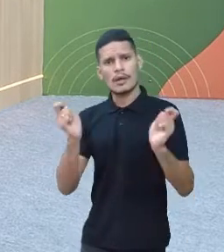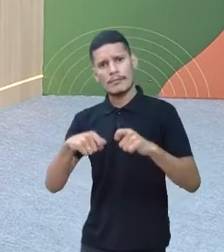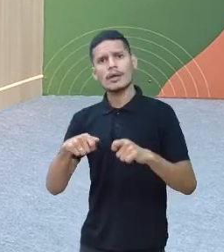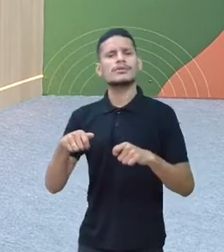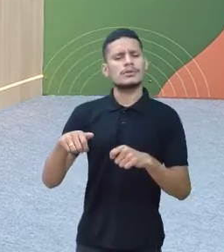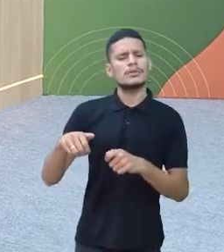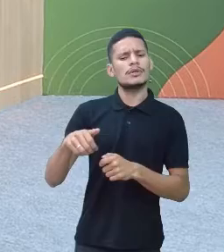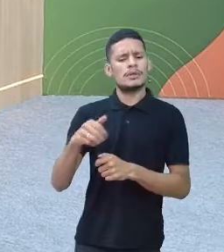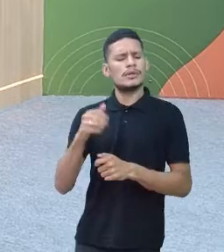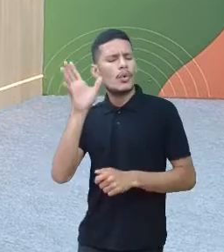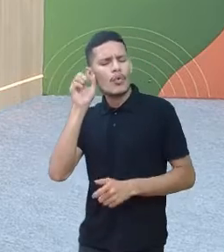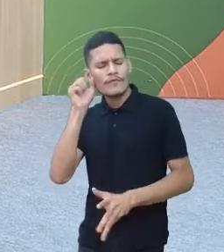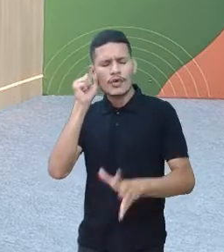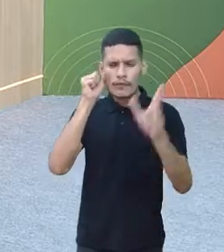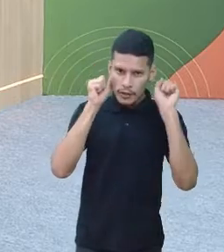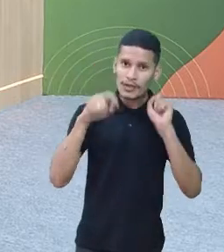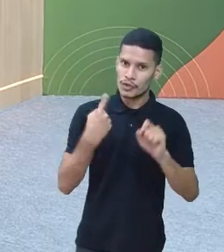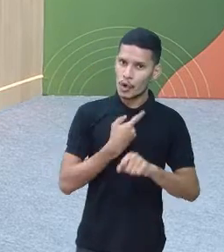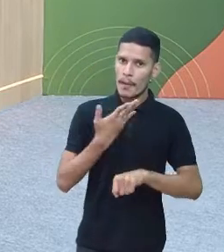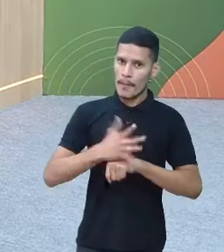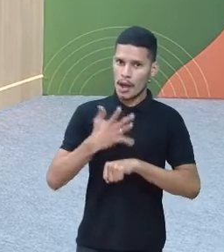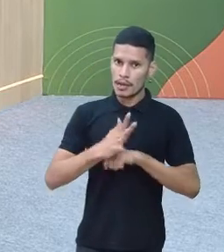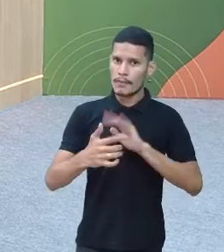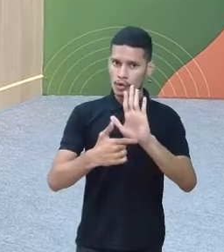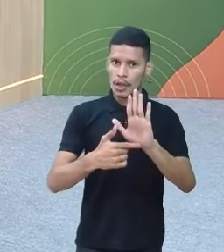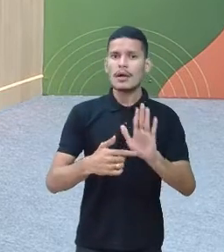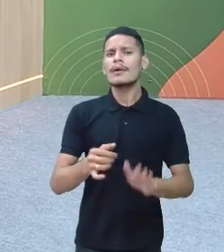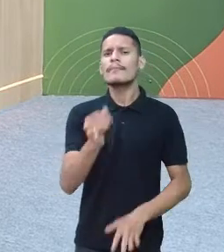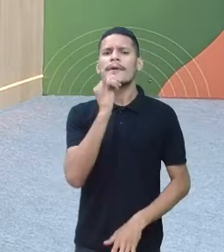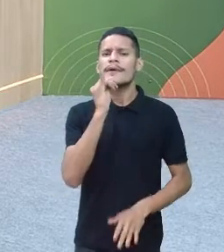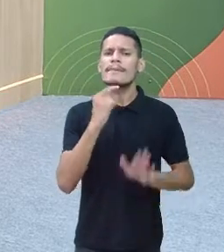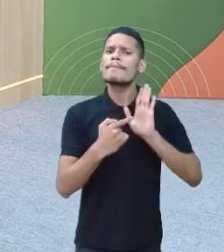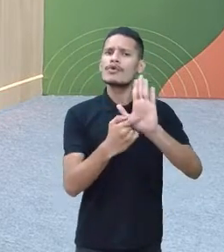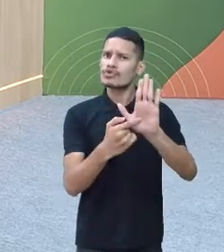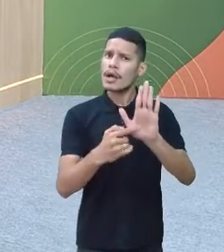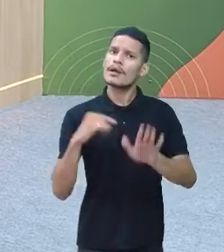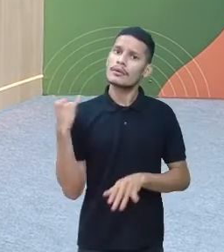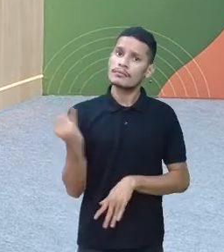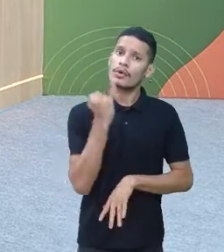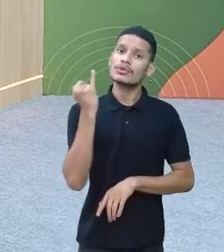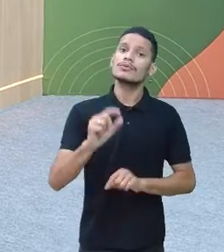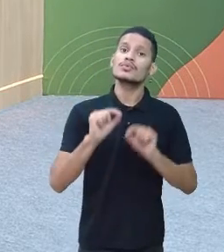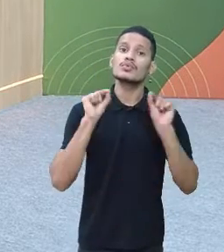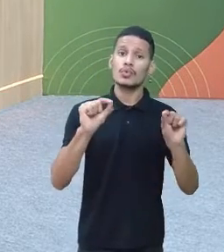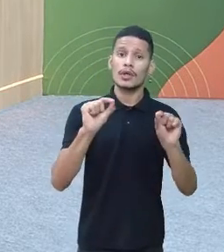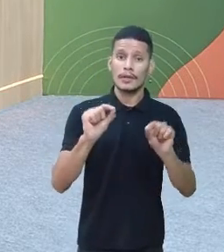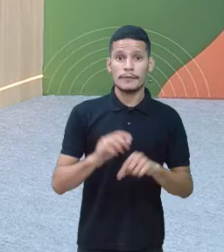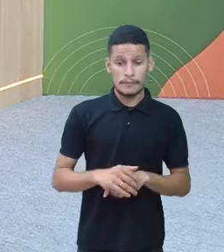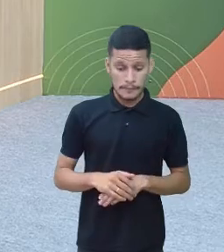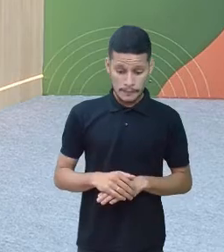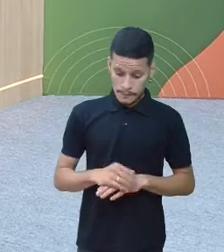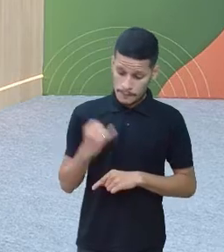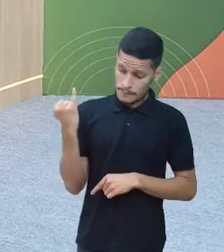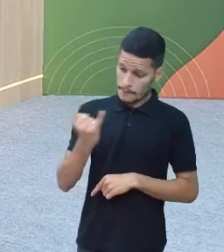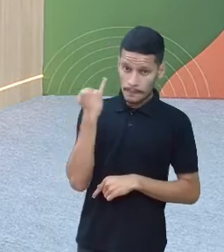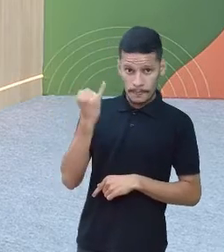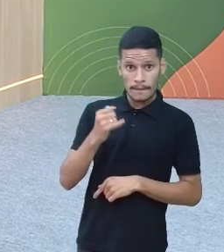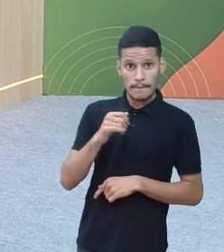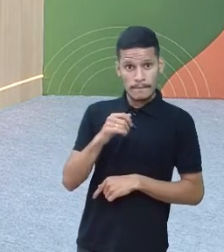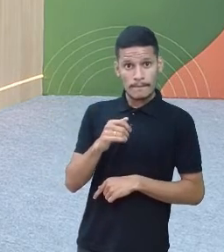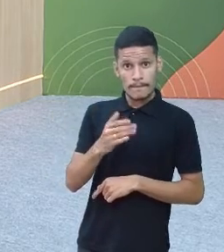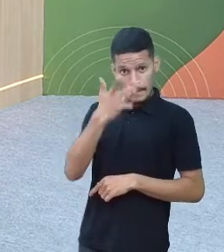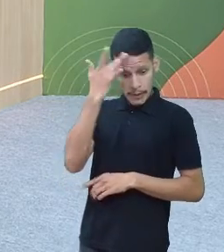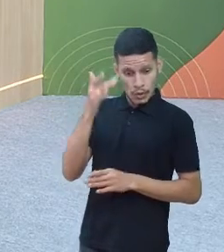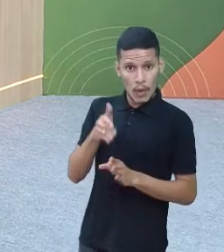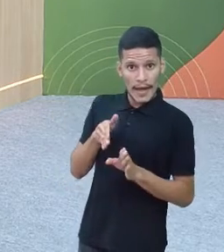prática aqui daqui a pouco para exemplificar o que a gente está falando, a importância do guia, né,